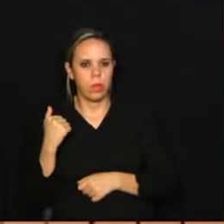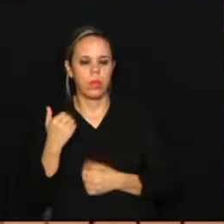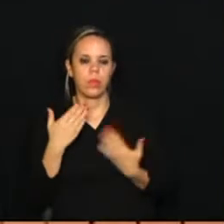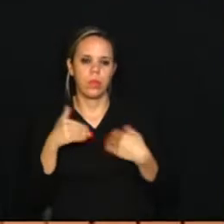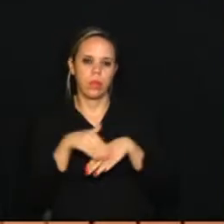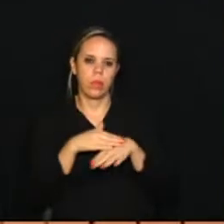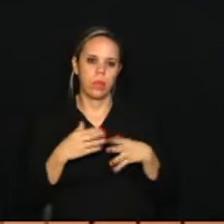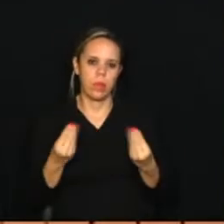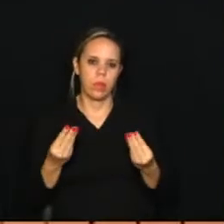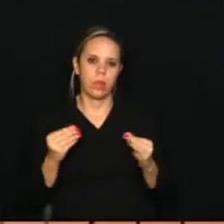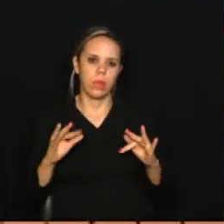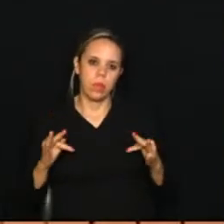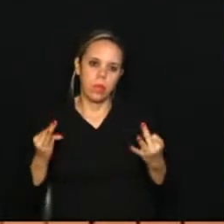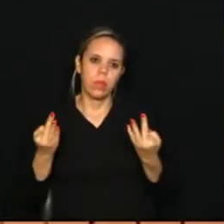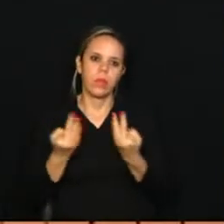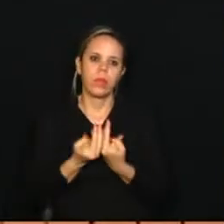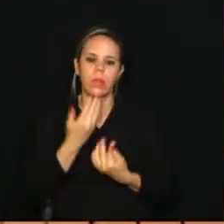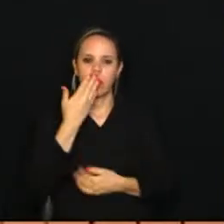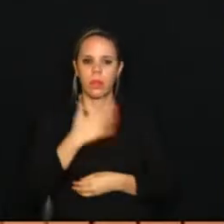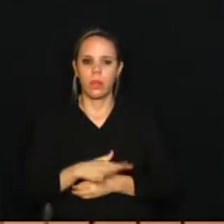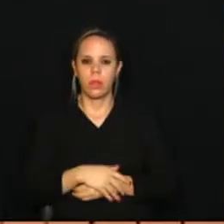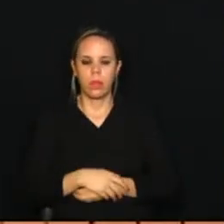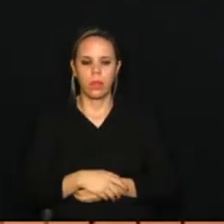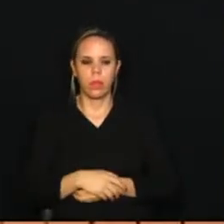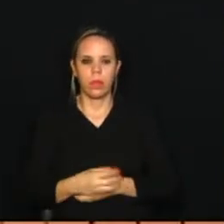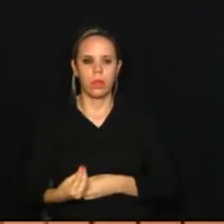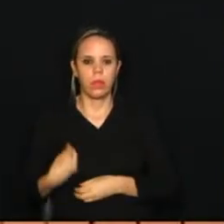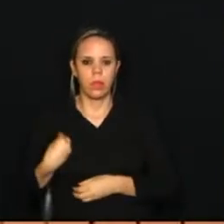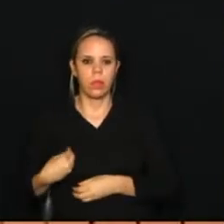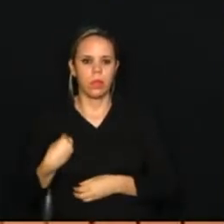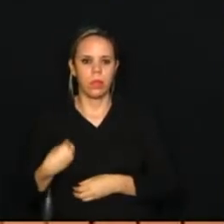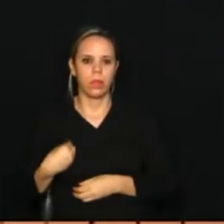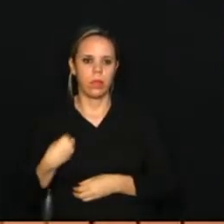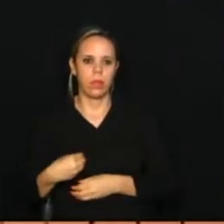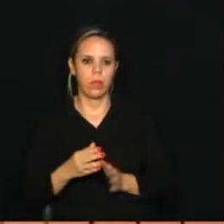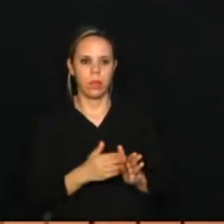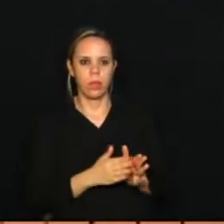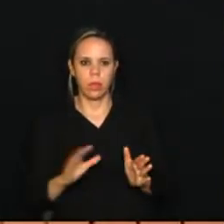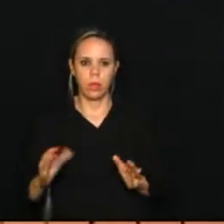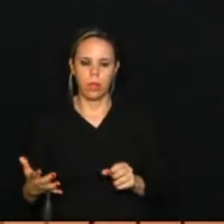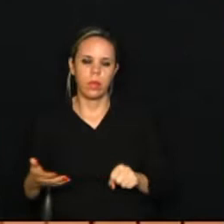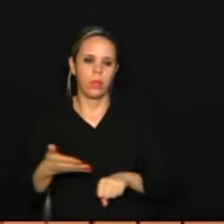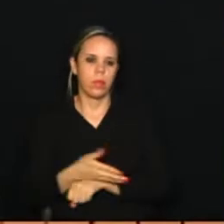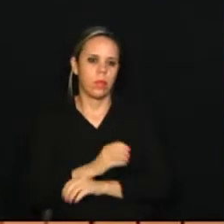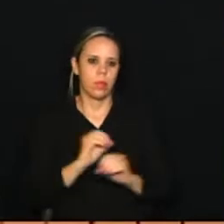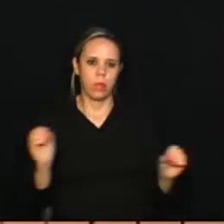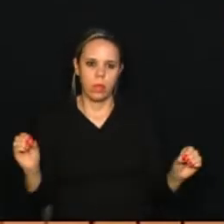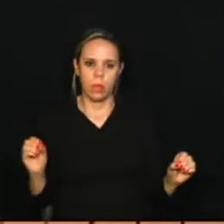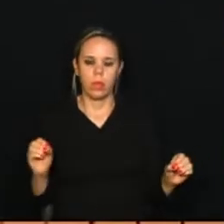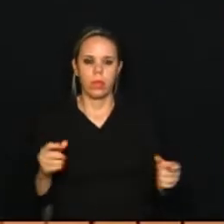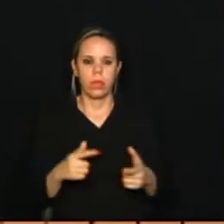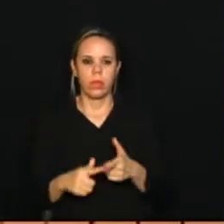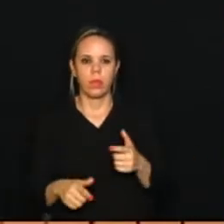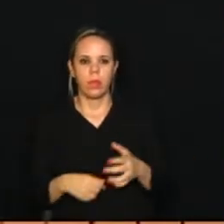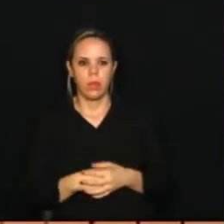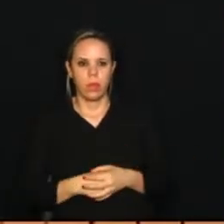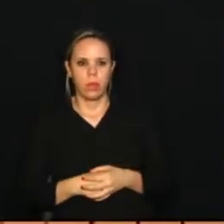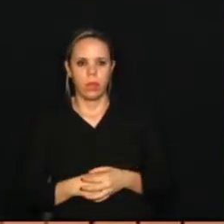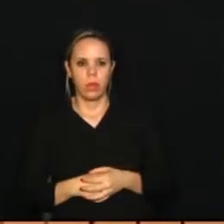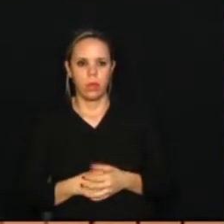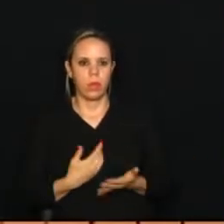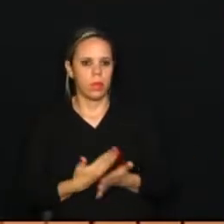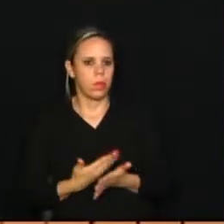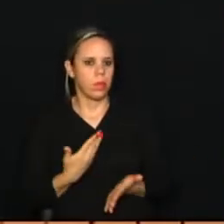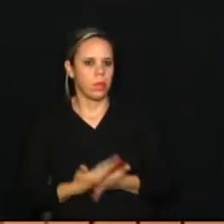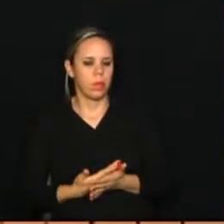com muitos pais, muitas crianças que estão a todo esse período sem acesso, sem nenhum tipo de aula,